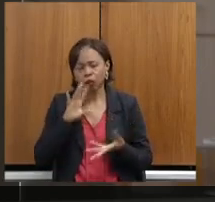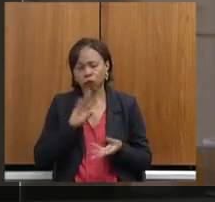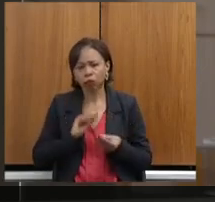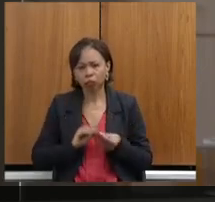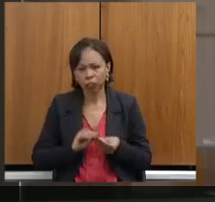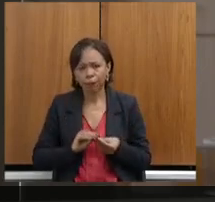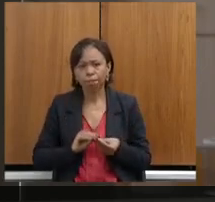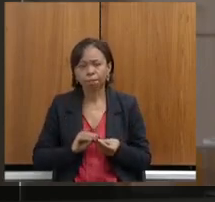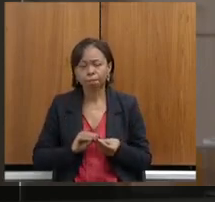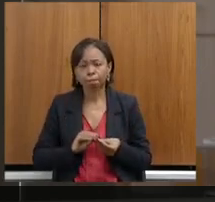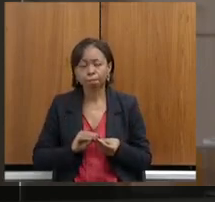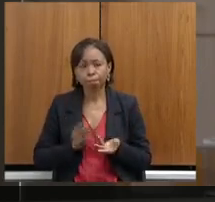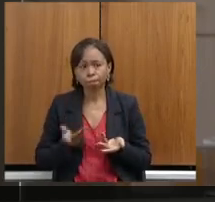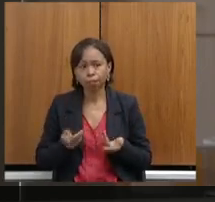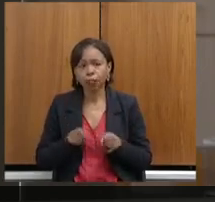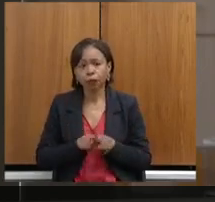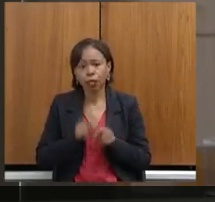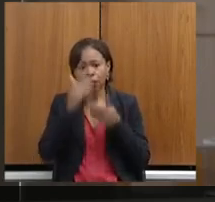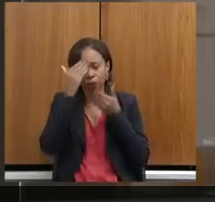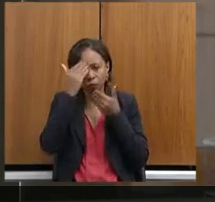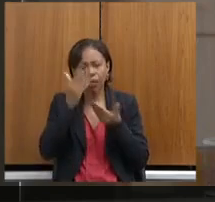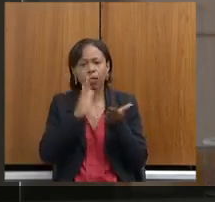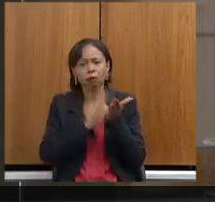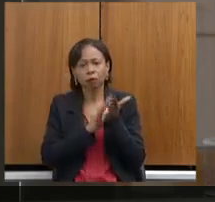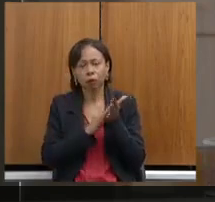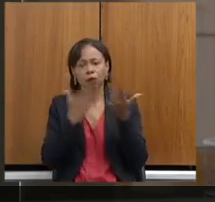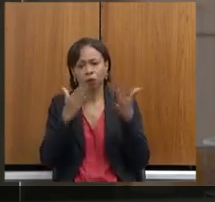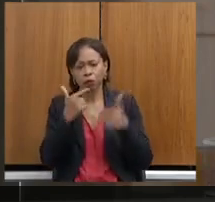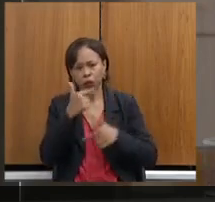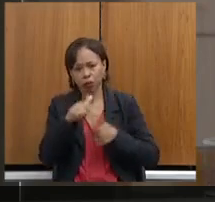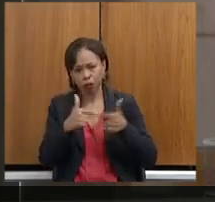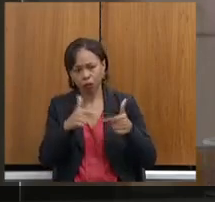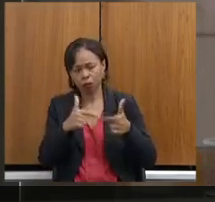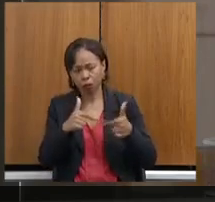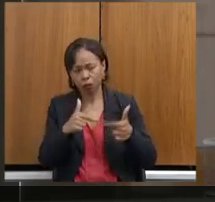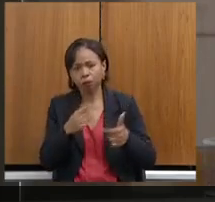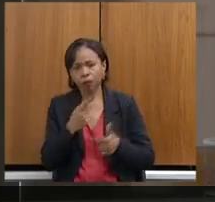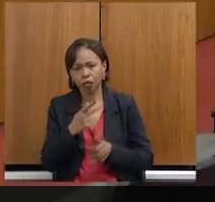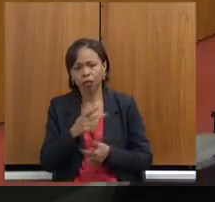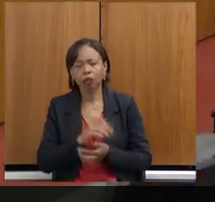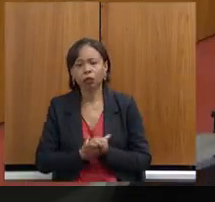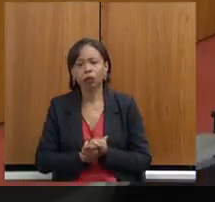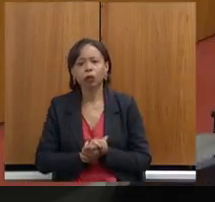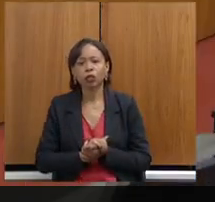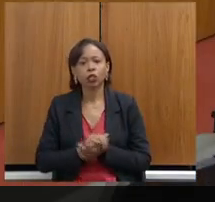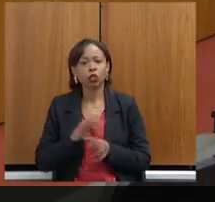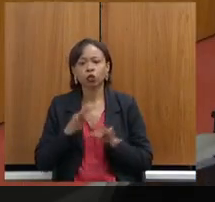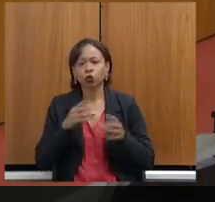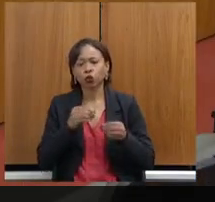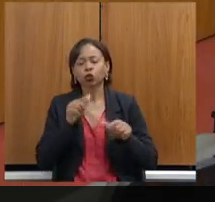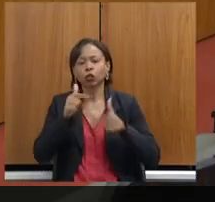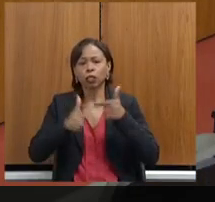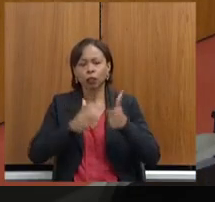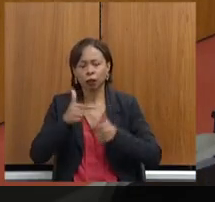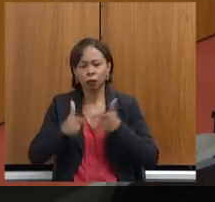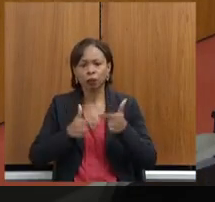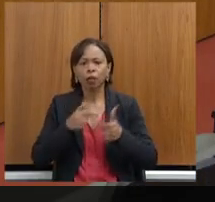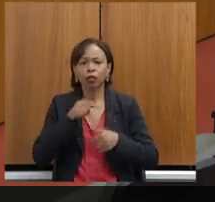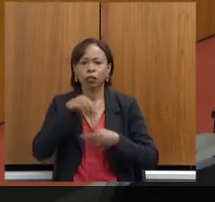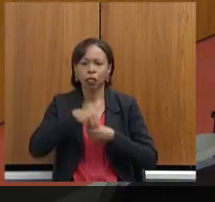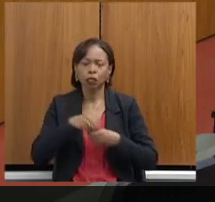no mais agradecer parabenizar pelo trabalho né e por tudo aí que vocês vão fazendo pela nossa